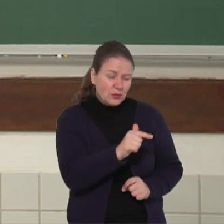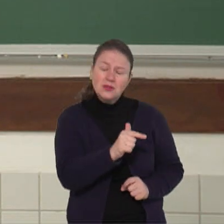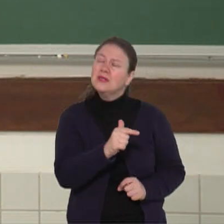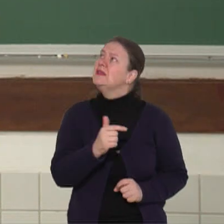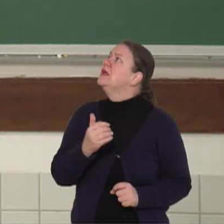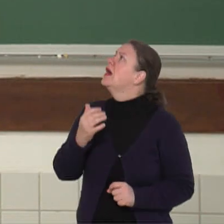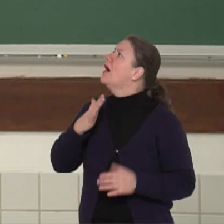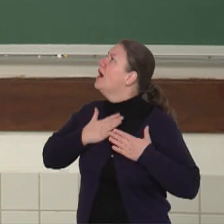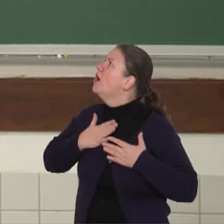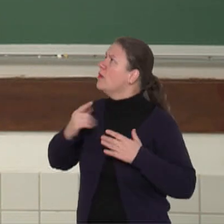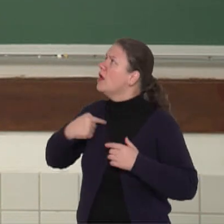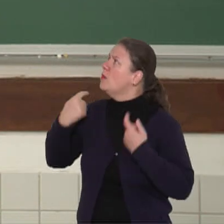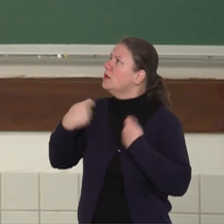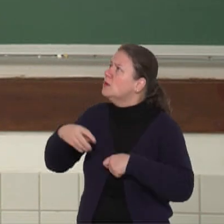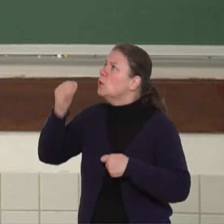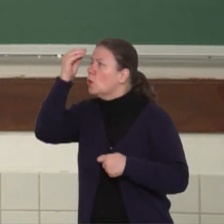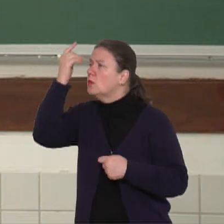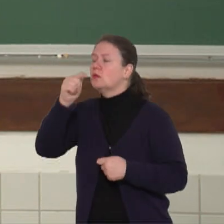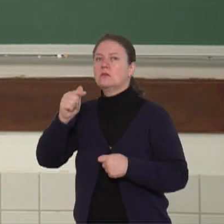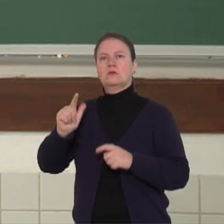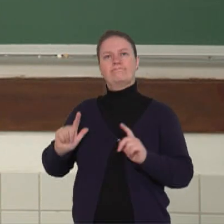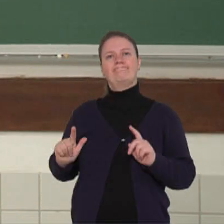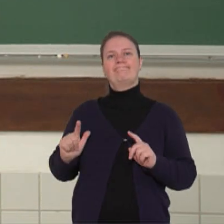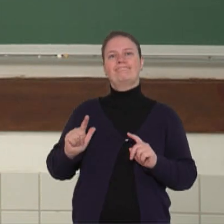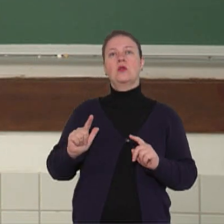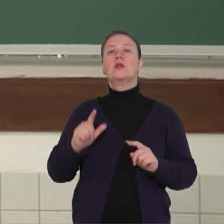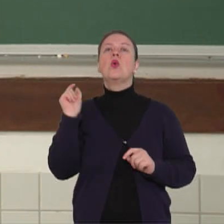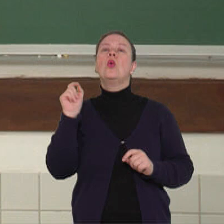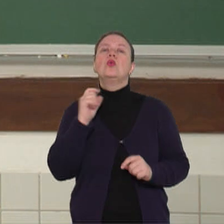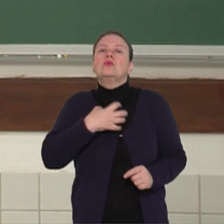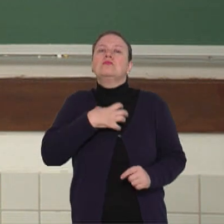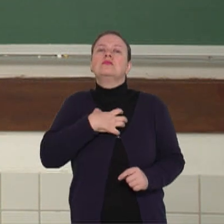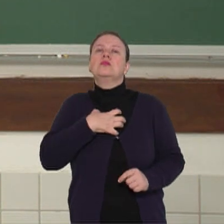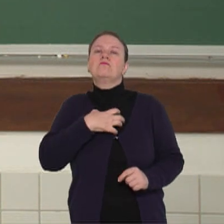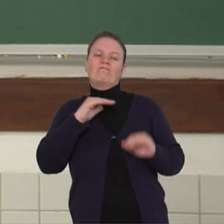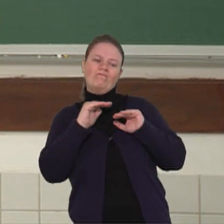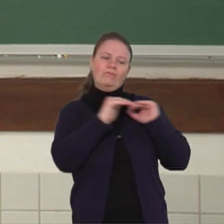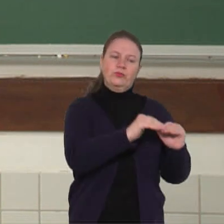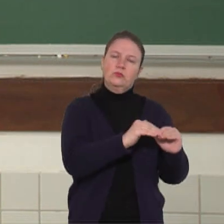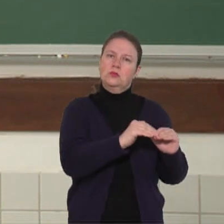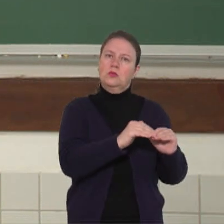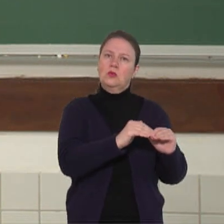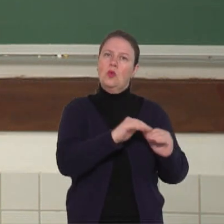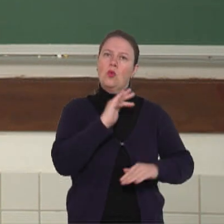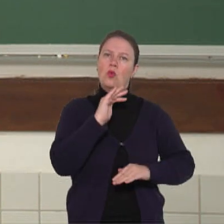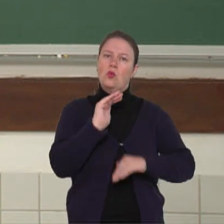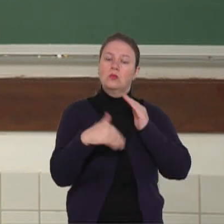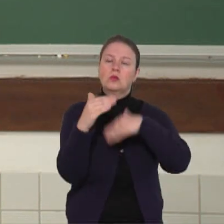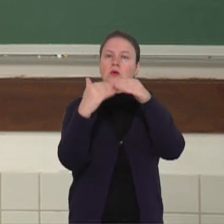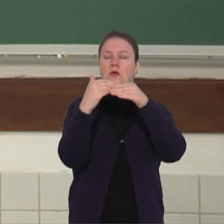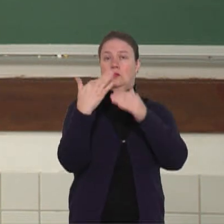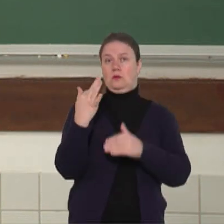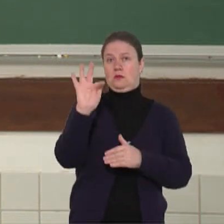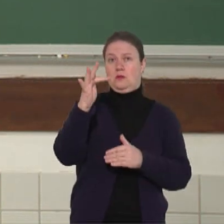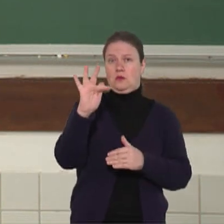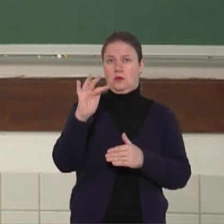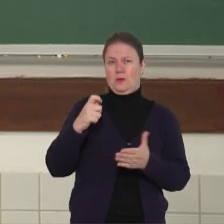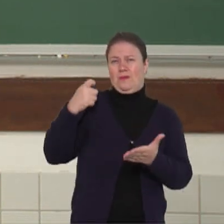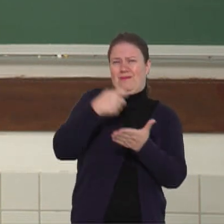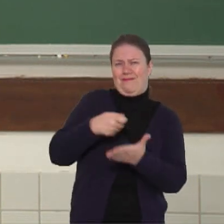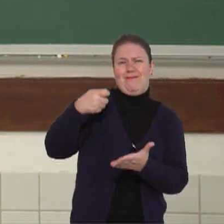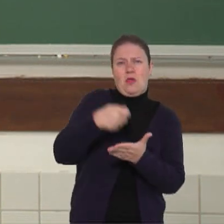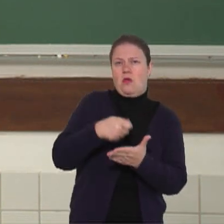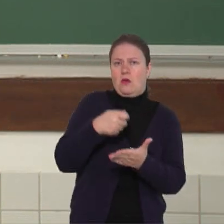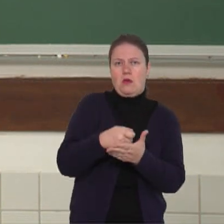defesa é um ato arbitrário. Então, mesmo a gente tendo um processo na França revolucionário, lutando pela